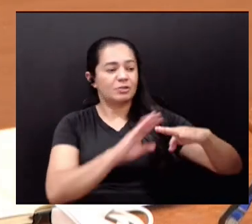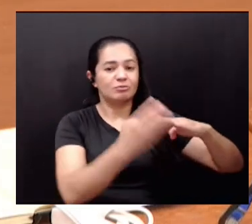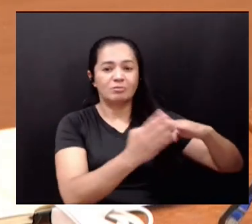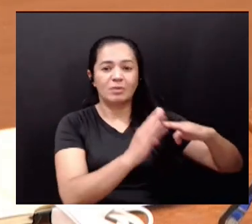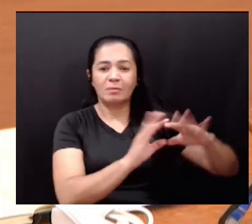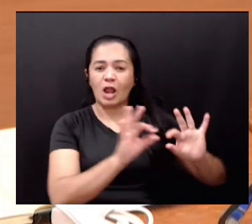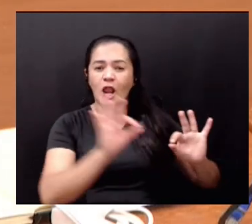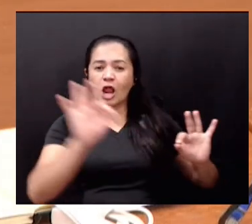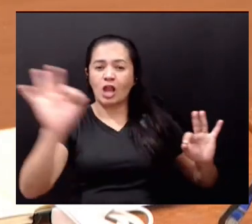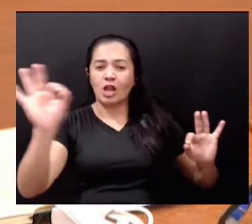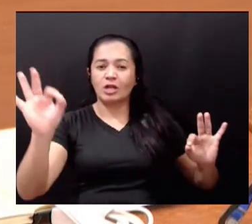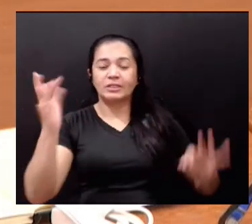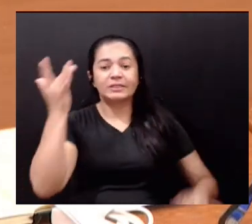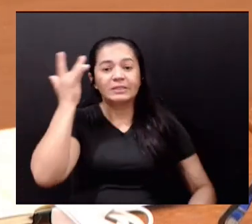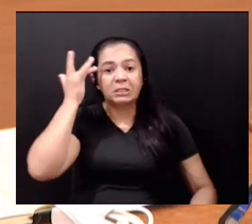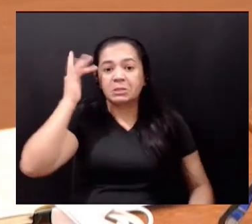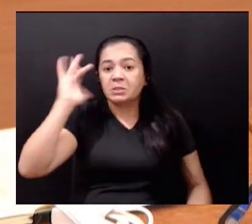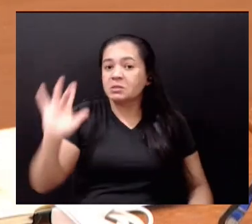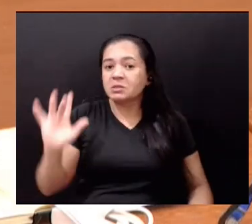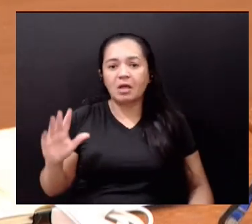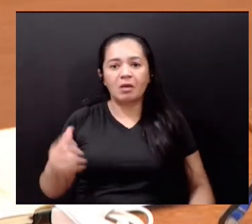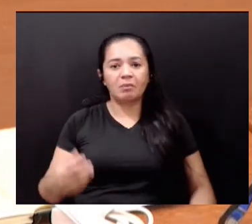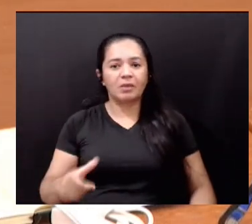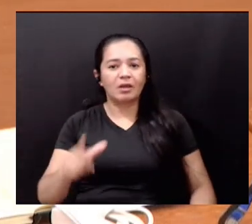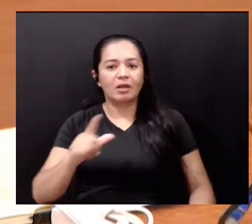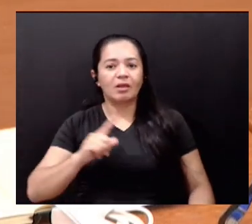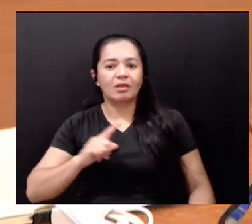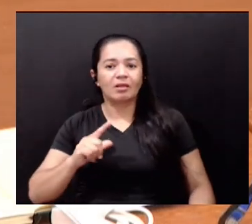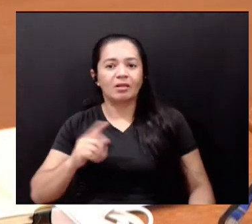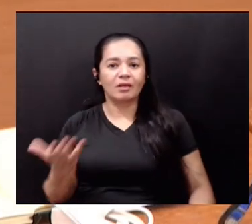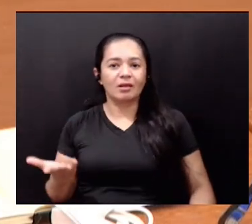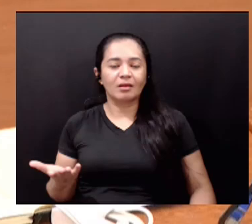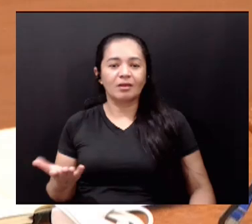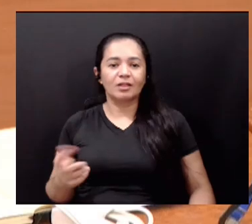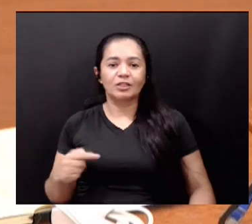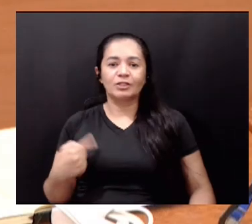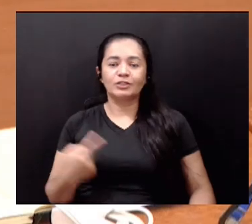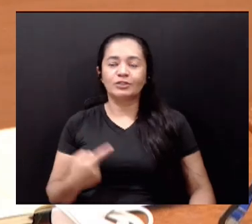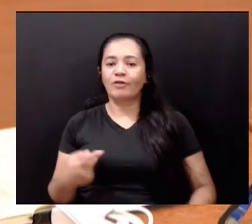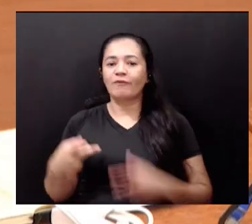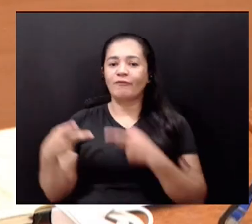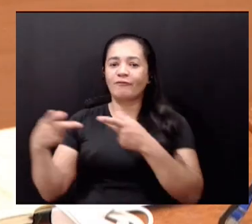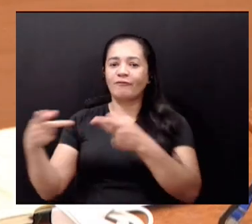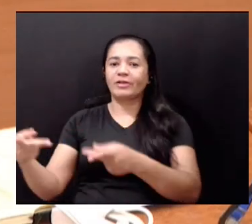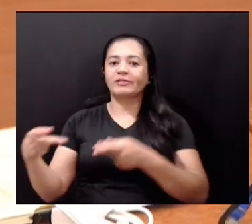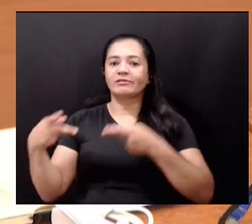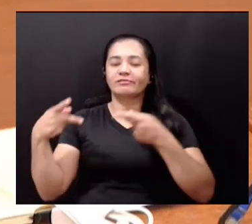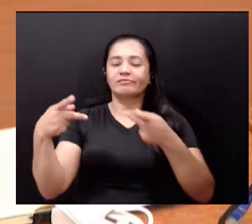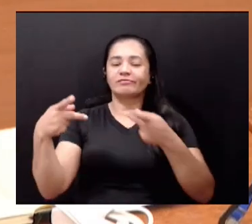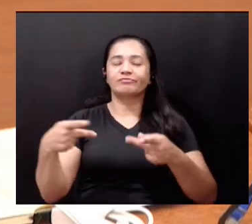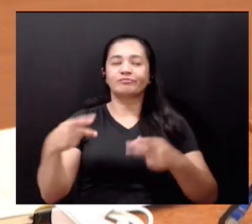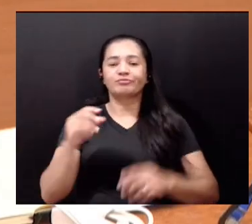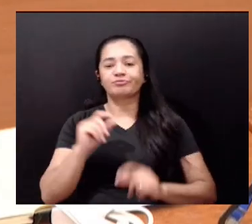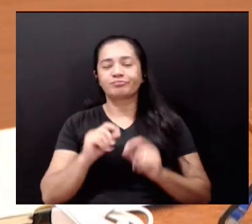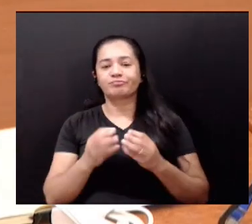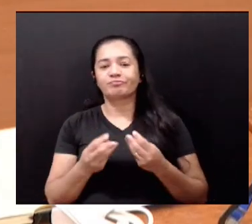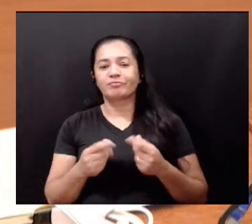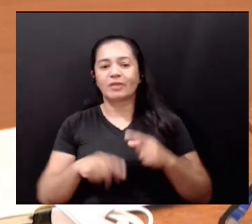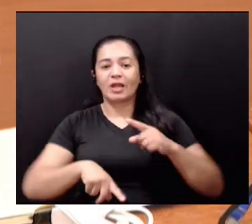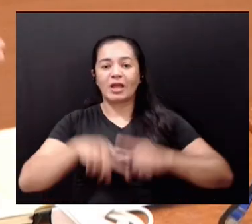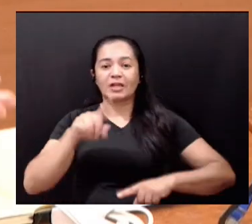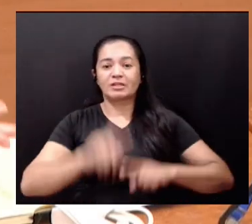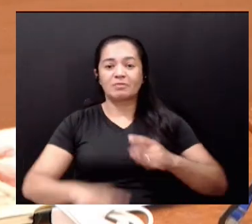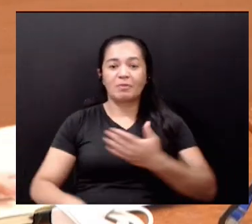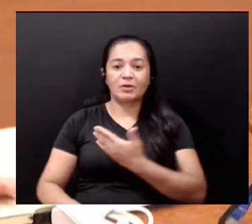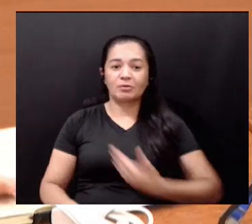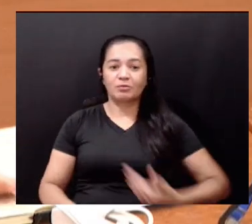sabem que existe esse serviço. A gente, quando visita, muitas vezes, os serviços os equipamentos públicos, a gente ouve a